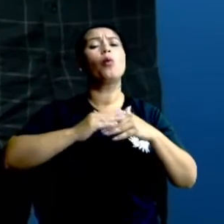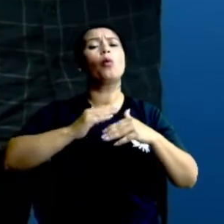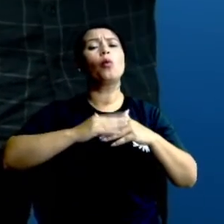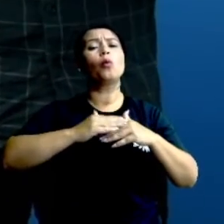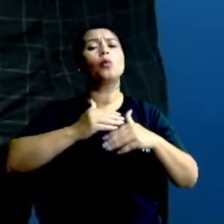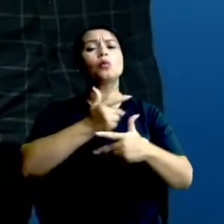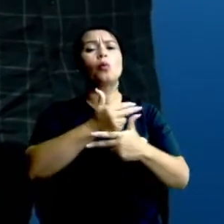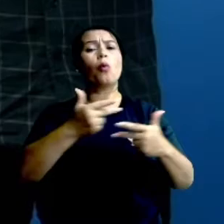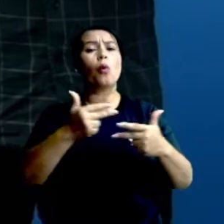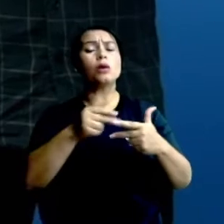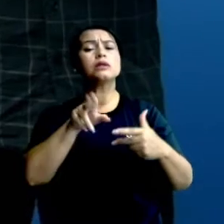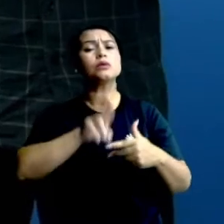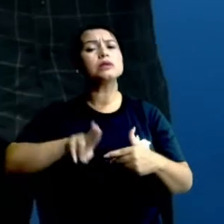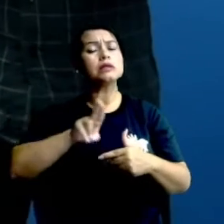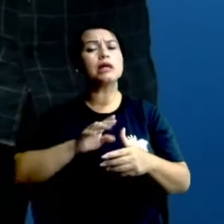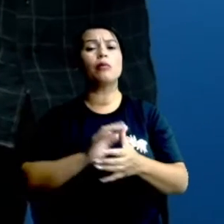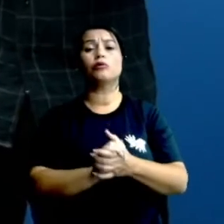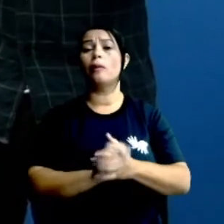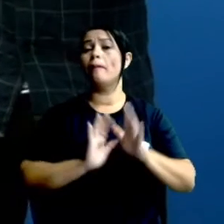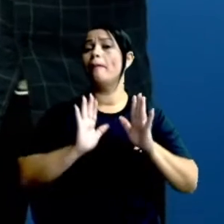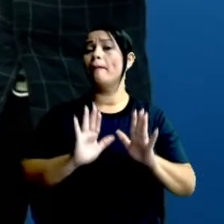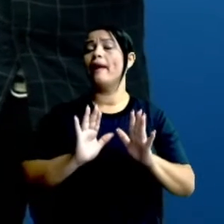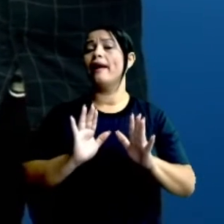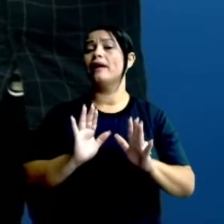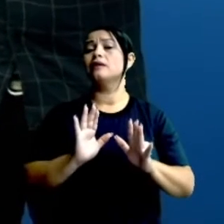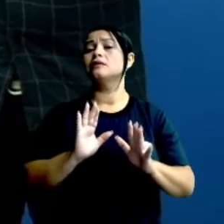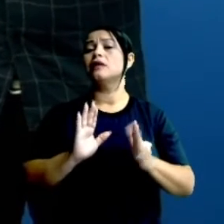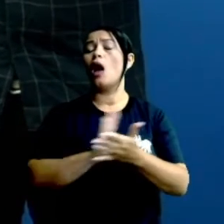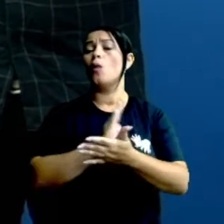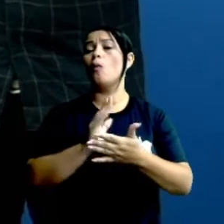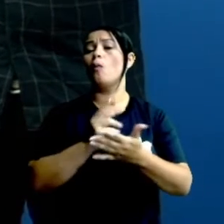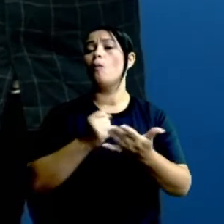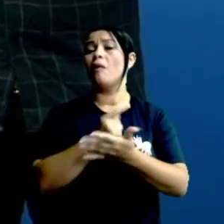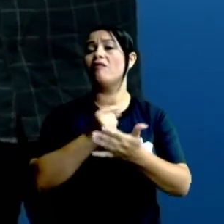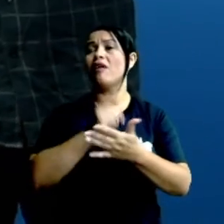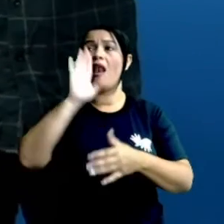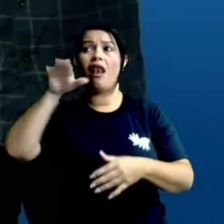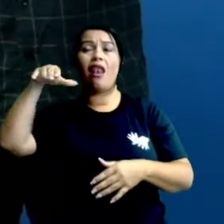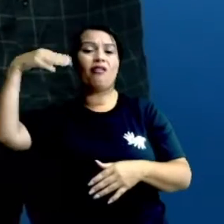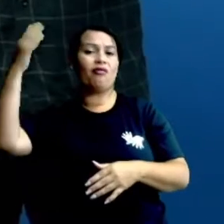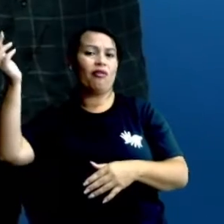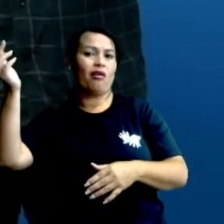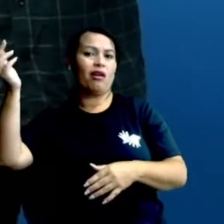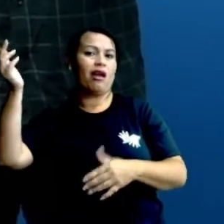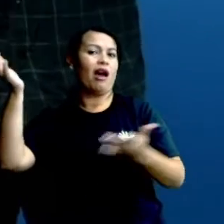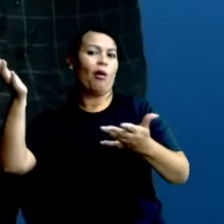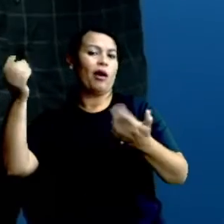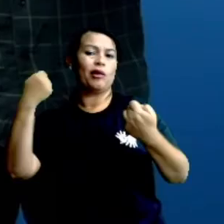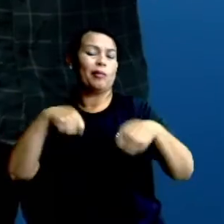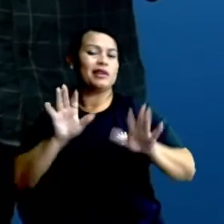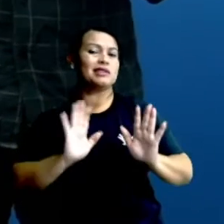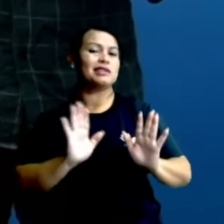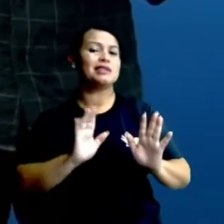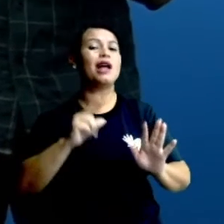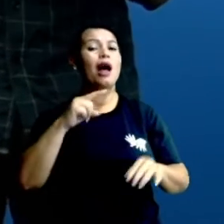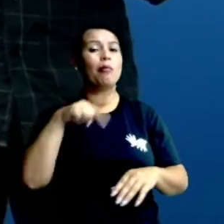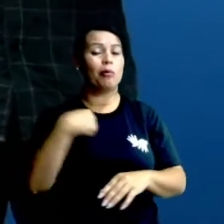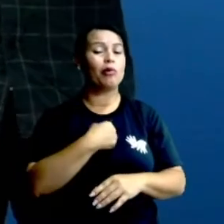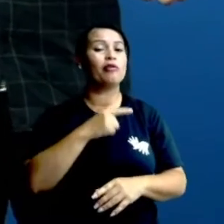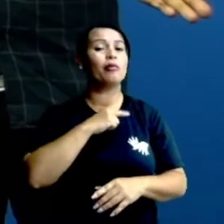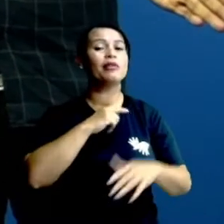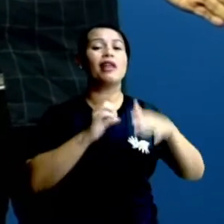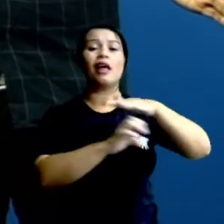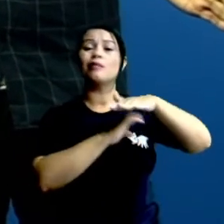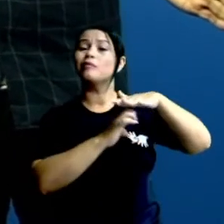que a gente utiliza. Só que, naturalmente, aquilo que a gente comprava lá fora não vai ser mais necessário, né? Então a gente tem a